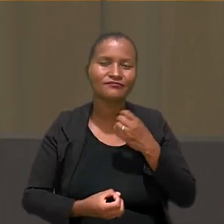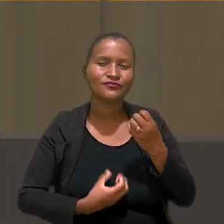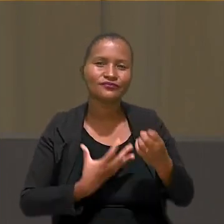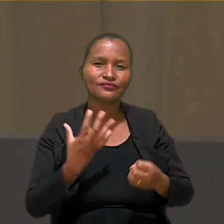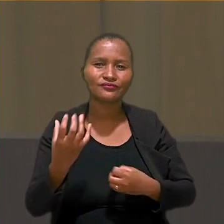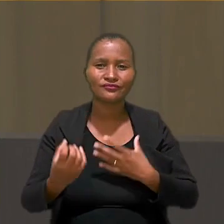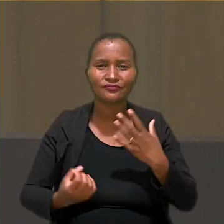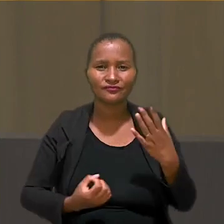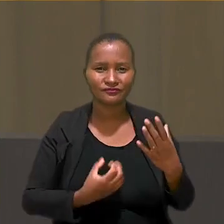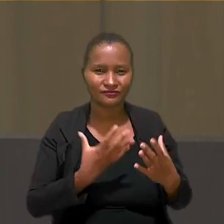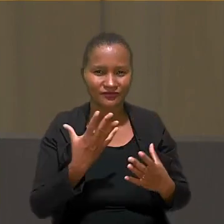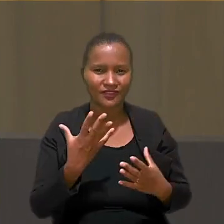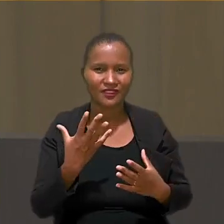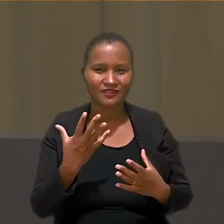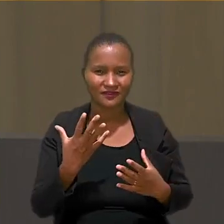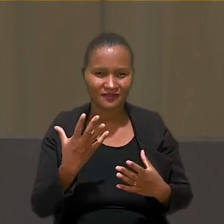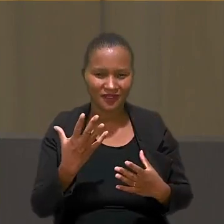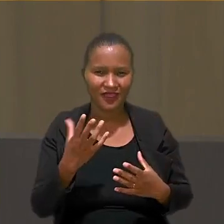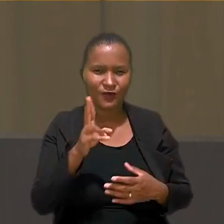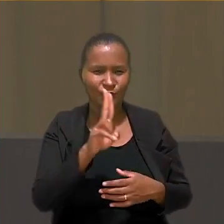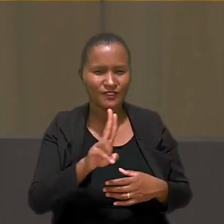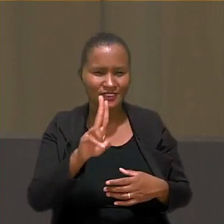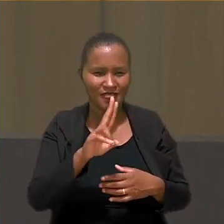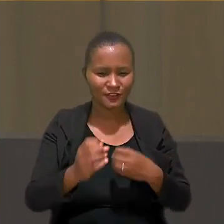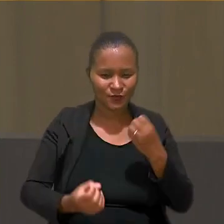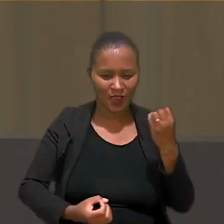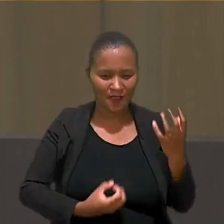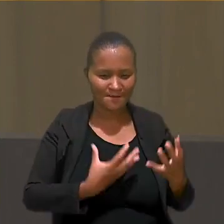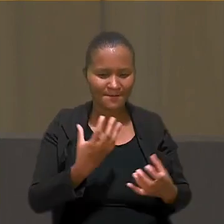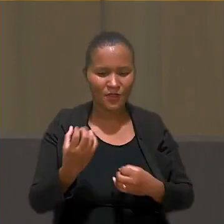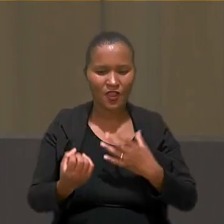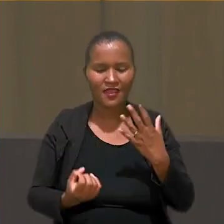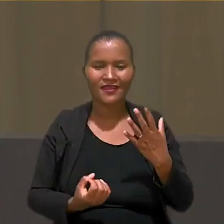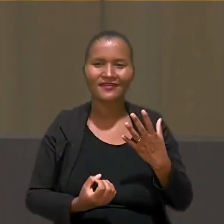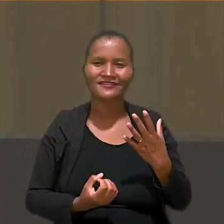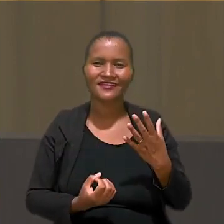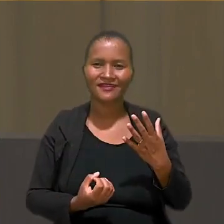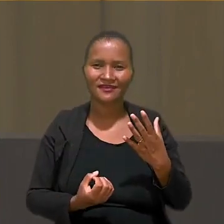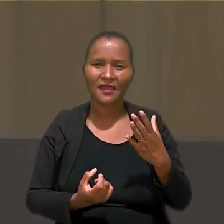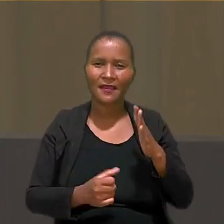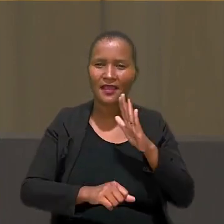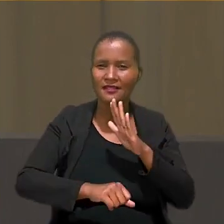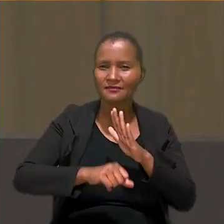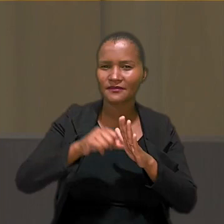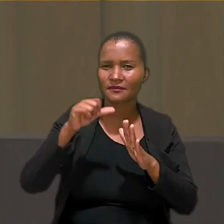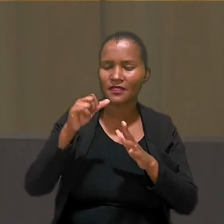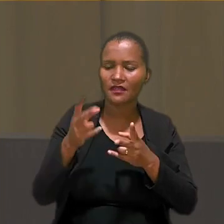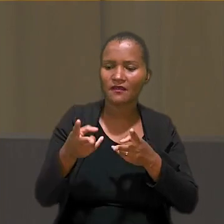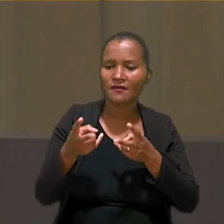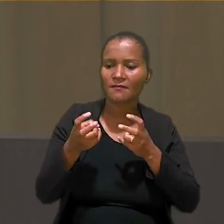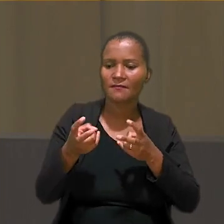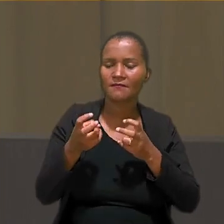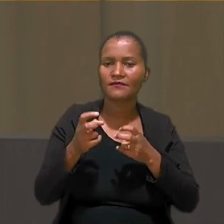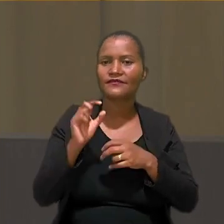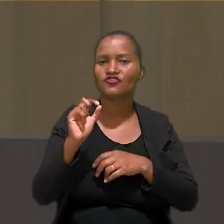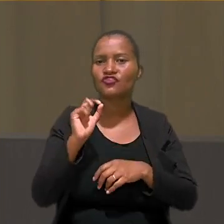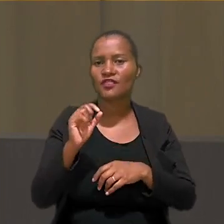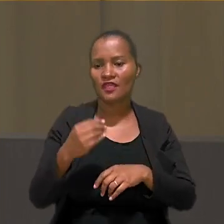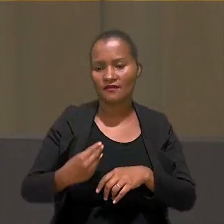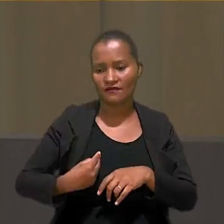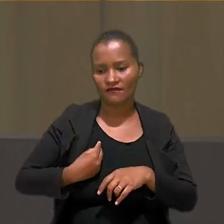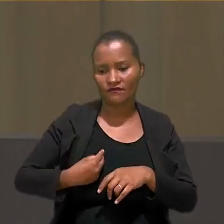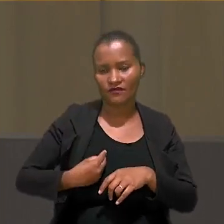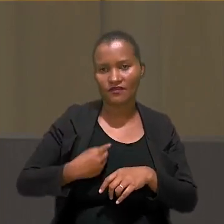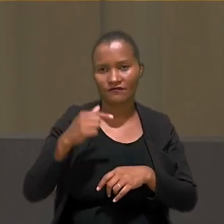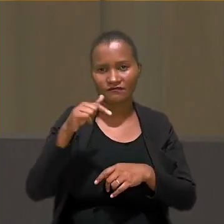a poética, por meio da poética, as primeiras impressões de quem vive